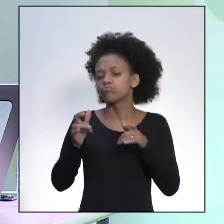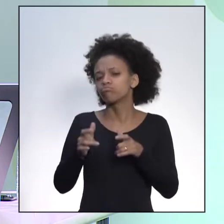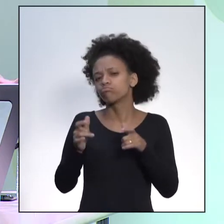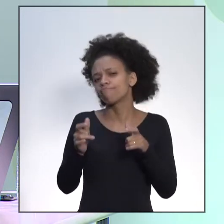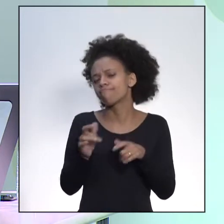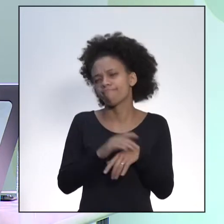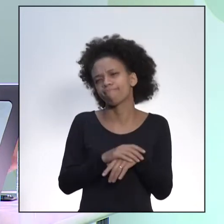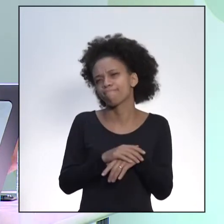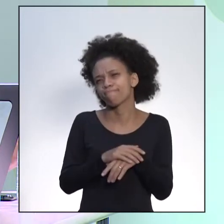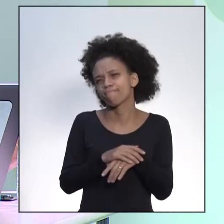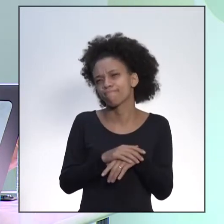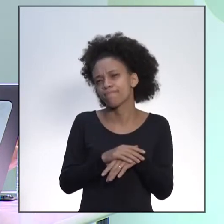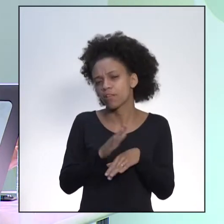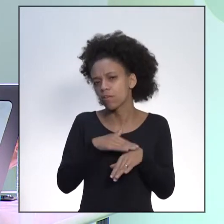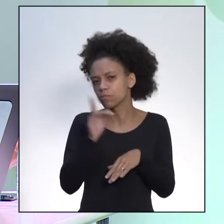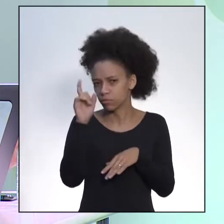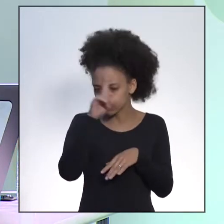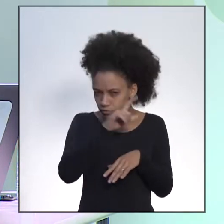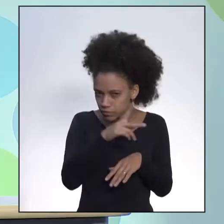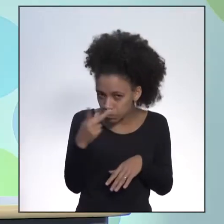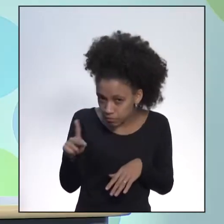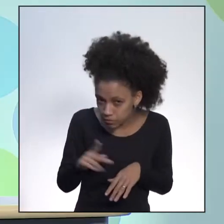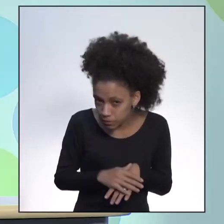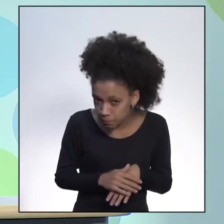Onde que estão os maiores desafios para você?